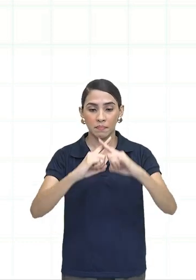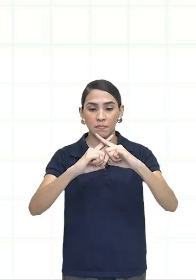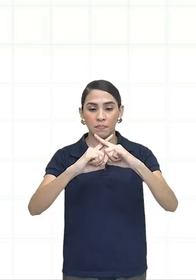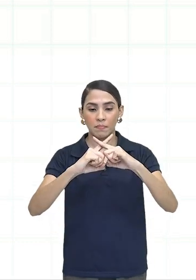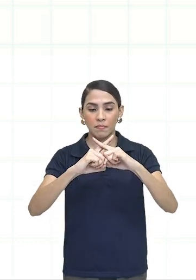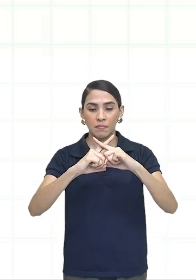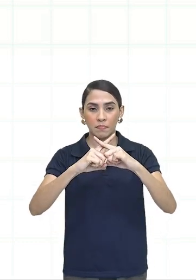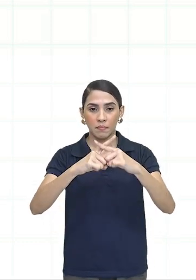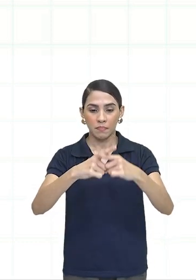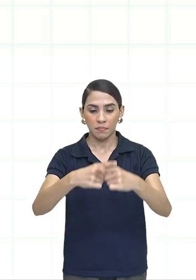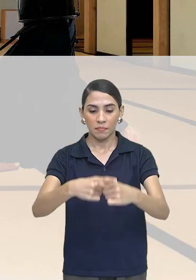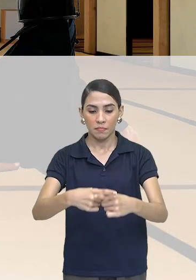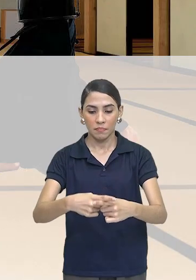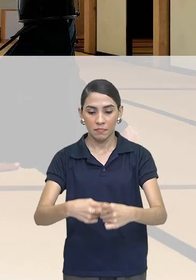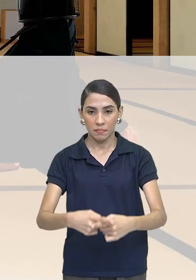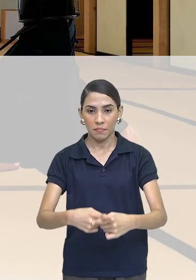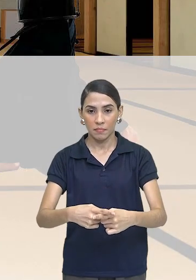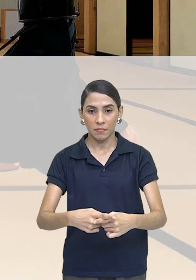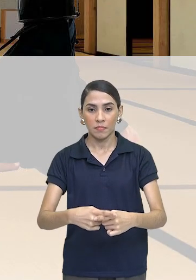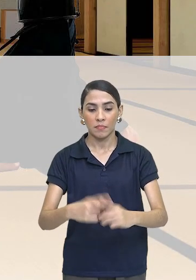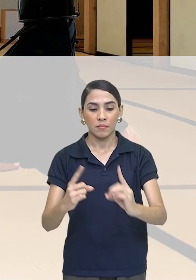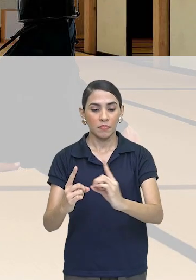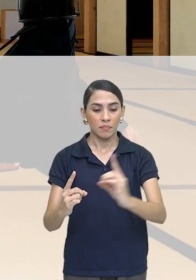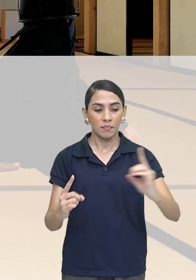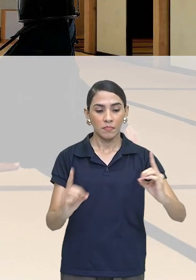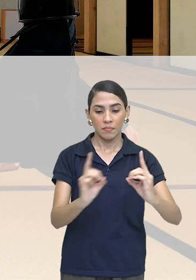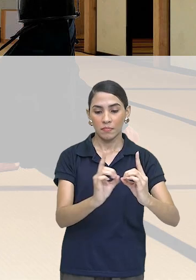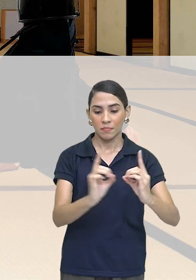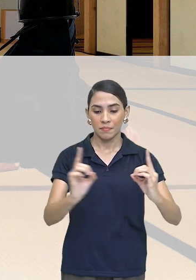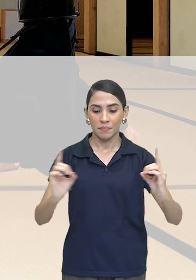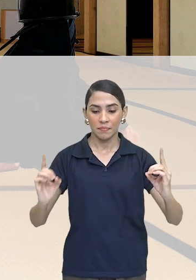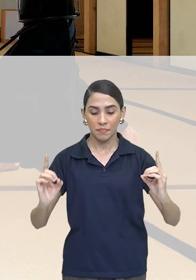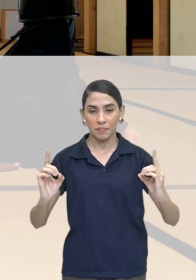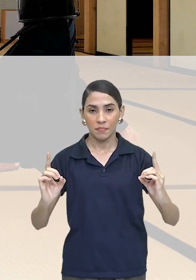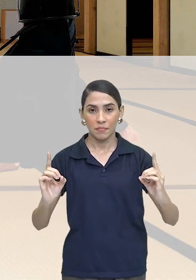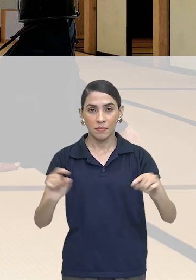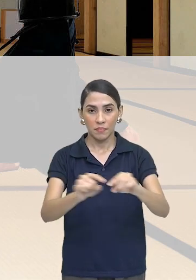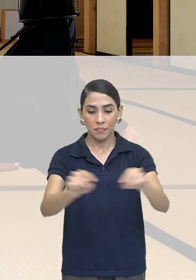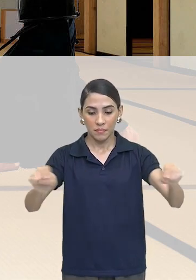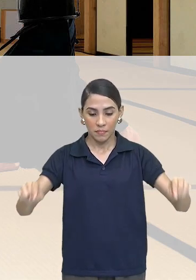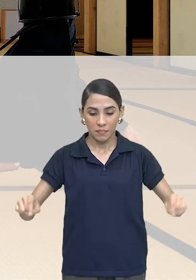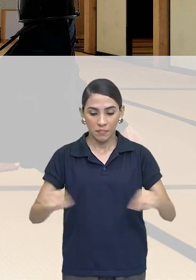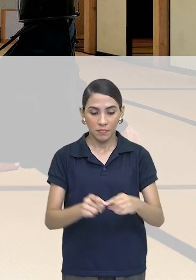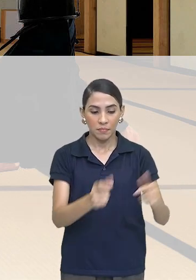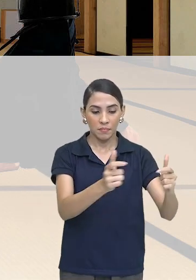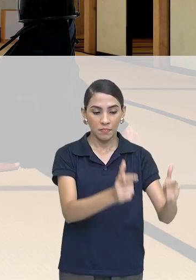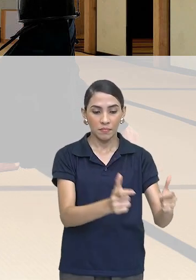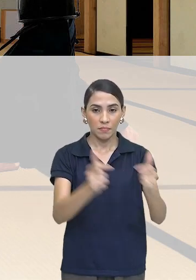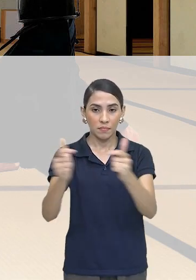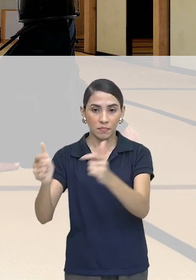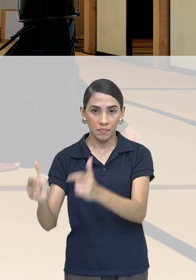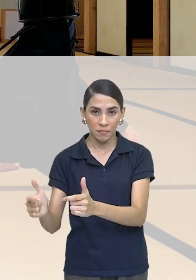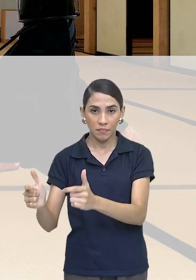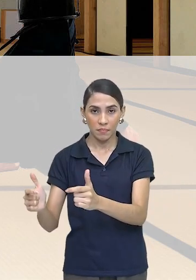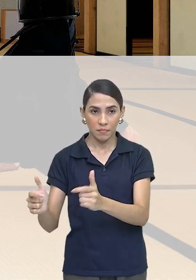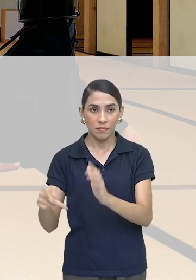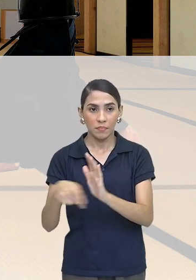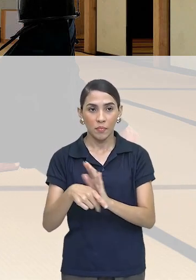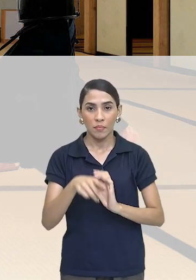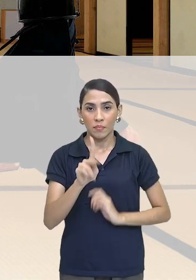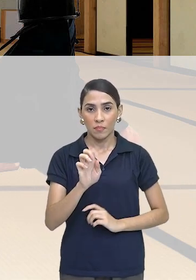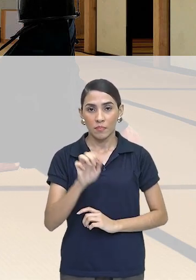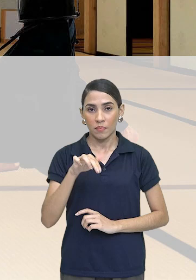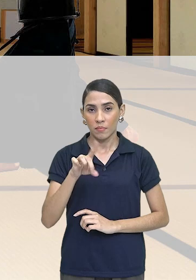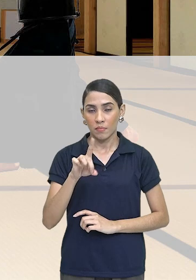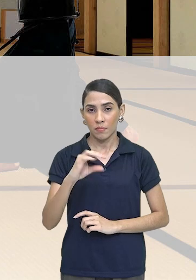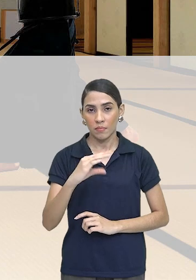no meio, faz esse 1 metro para a direita, 1 metro para a esquerda, marca ali a posição inicial dos nossos